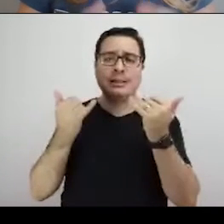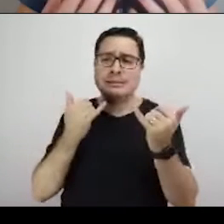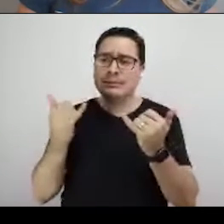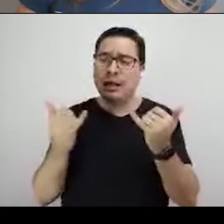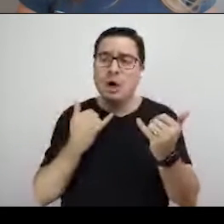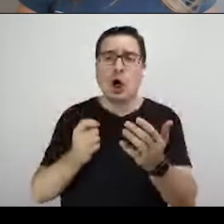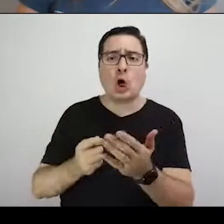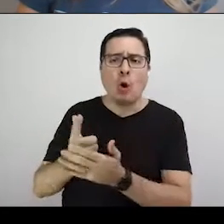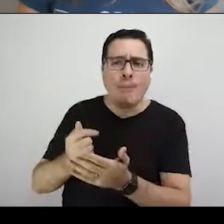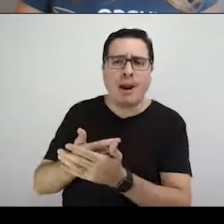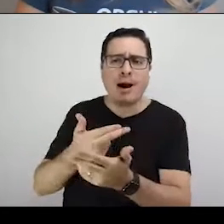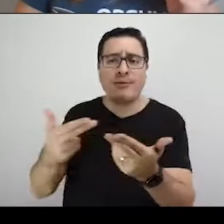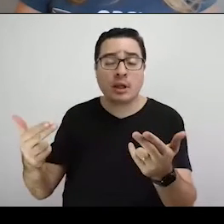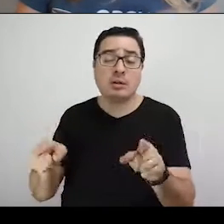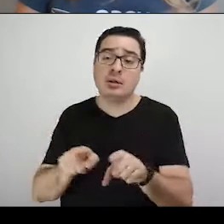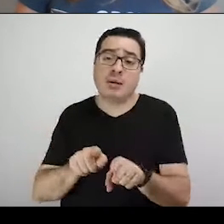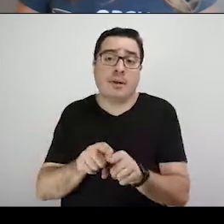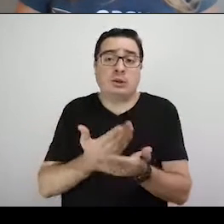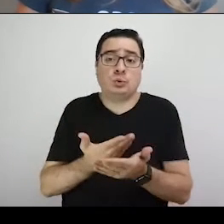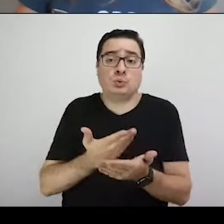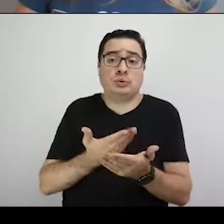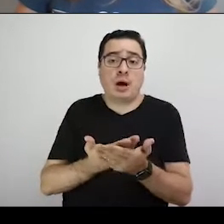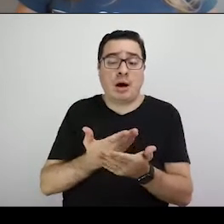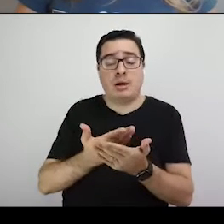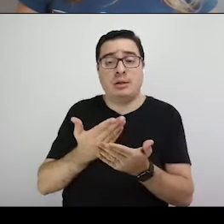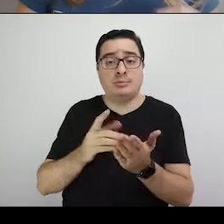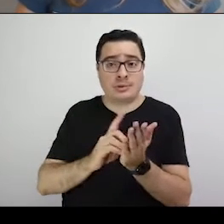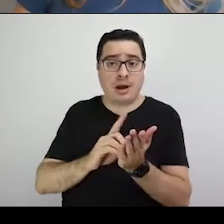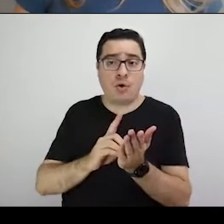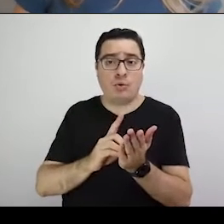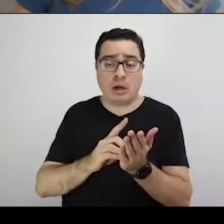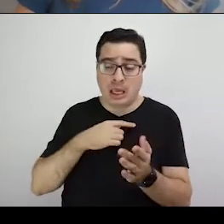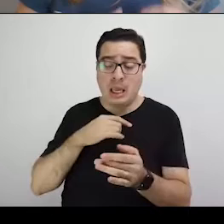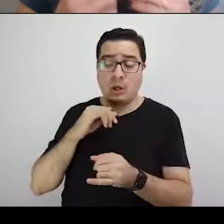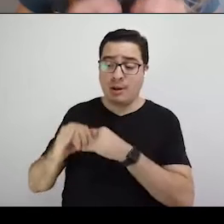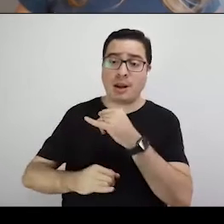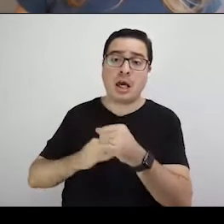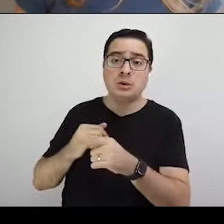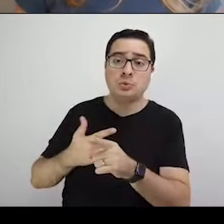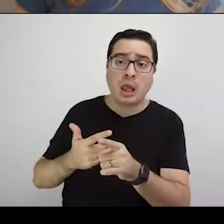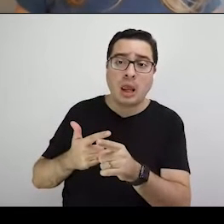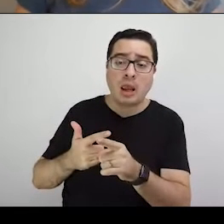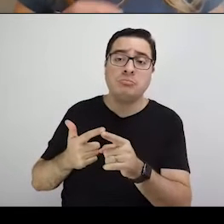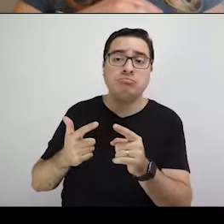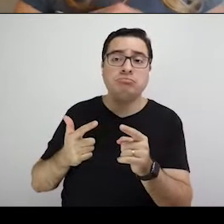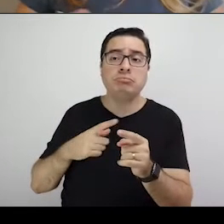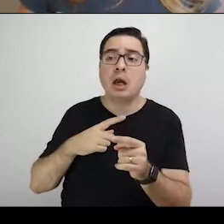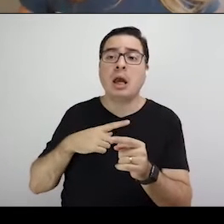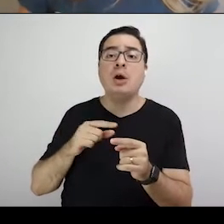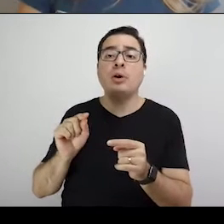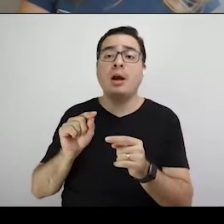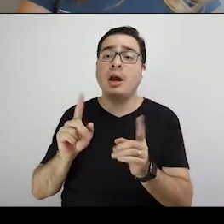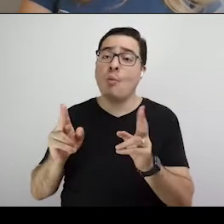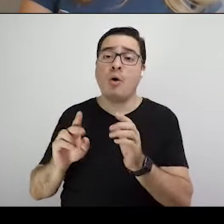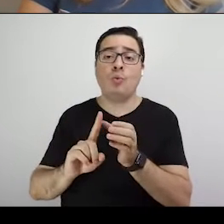até mesmo estudar. Não estar na internet pode significar cada vez mais estar